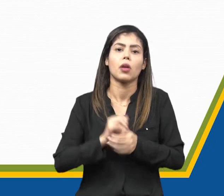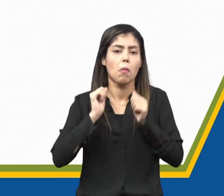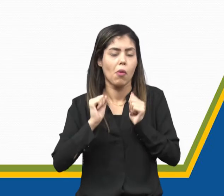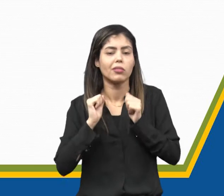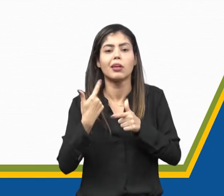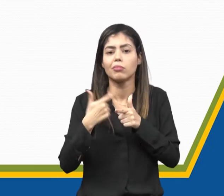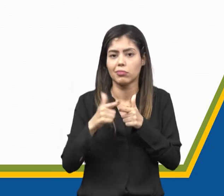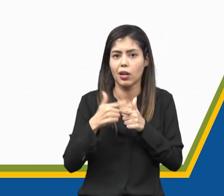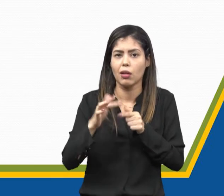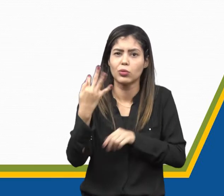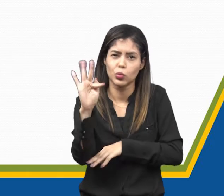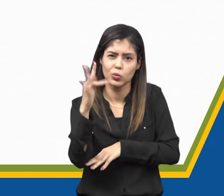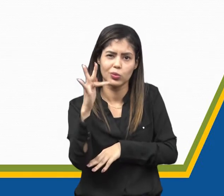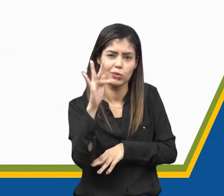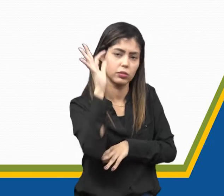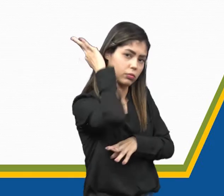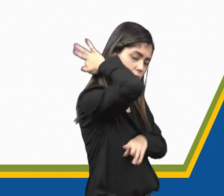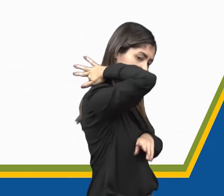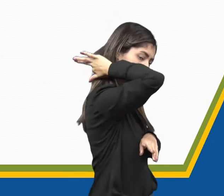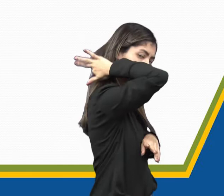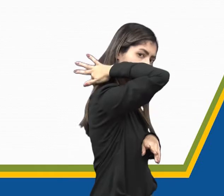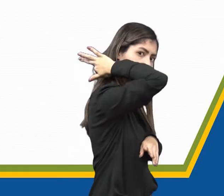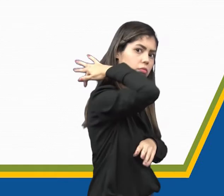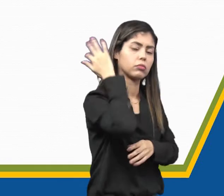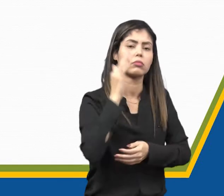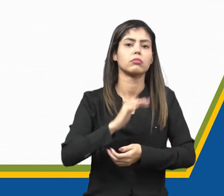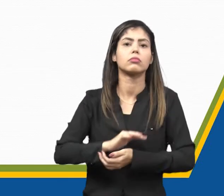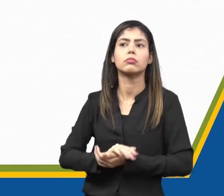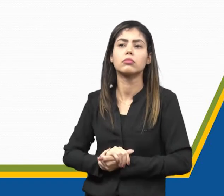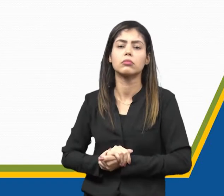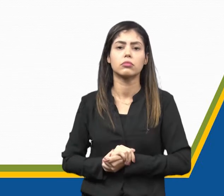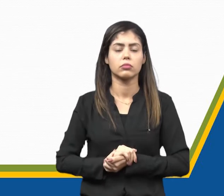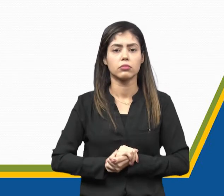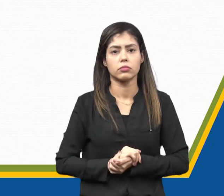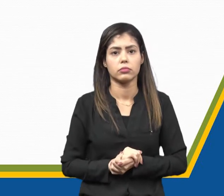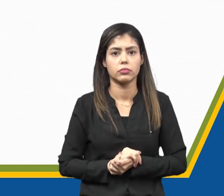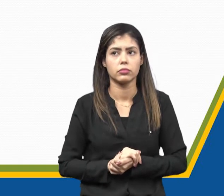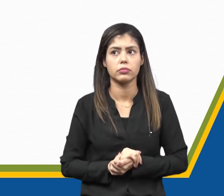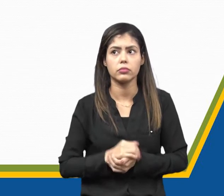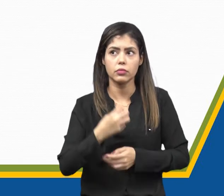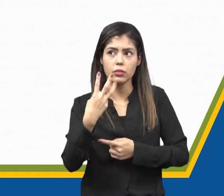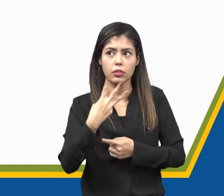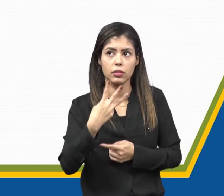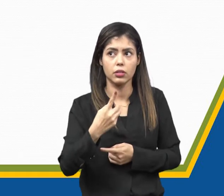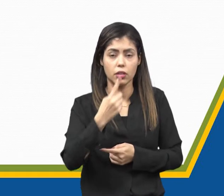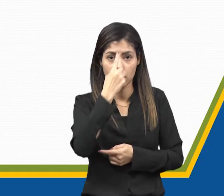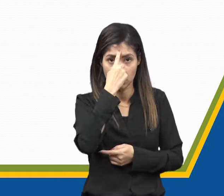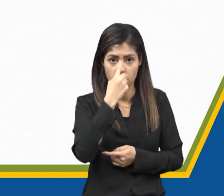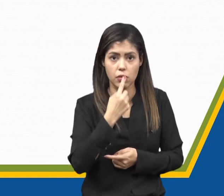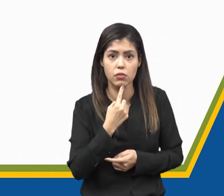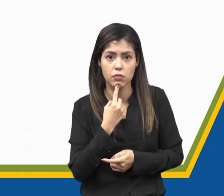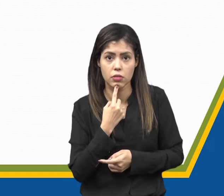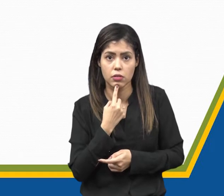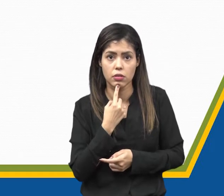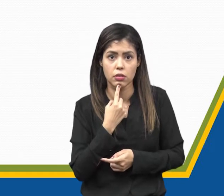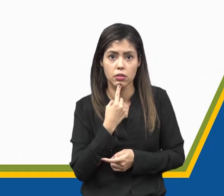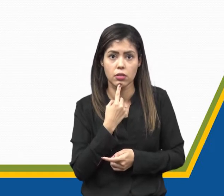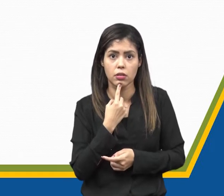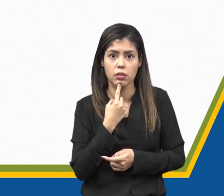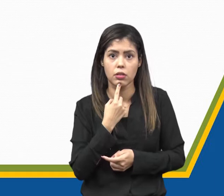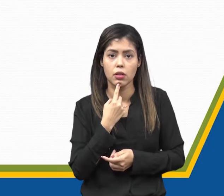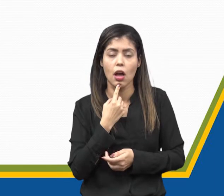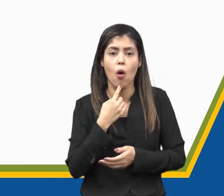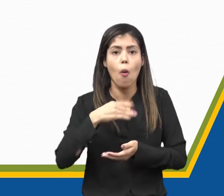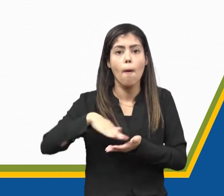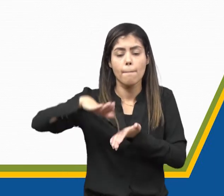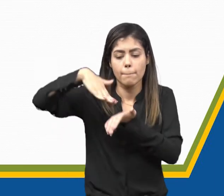Pode causar dores na cervical, nessa região do pescoço. E a terceira imagem, o erro está porque ela não está com a